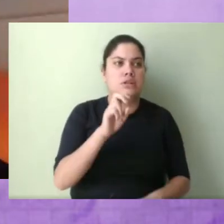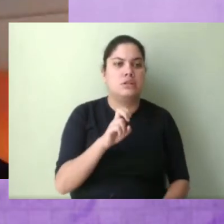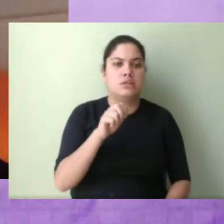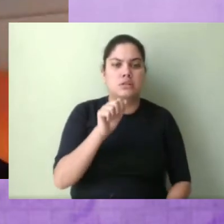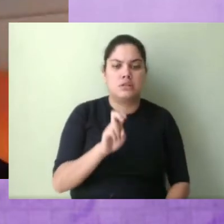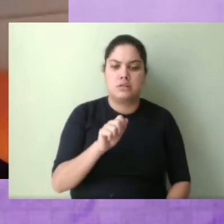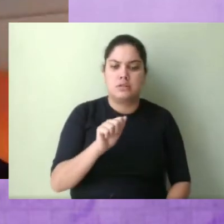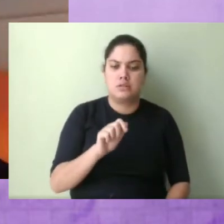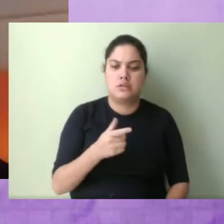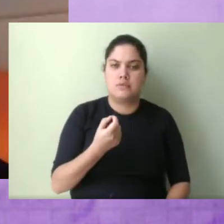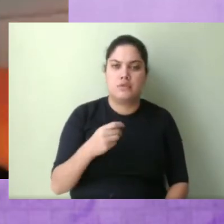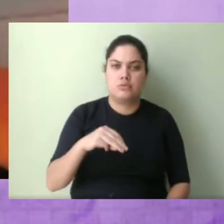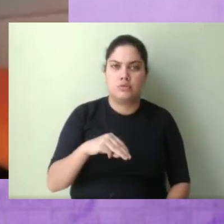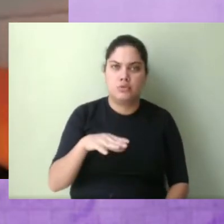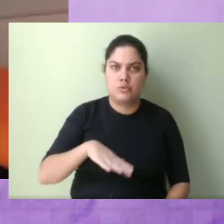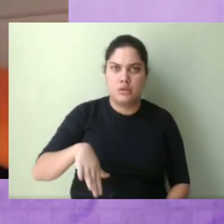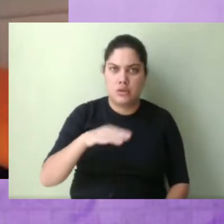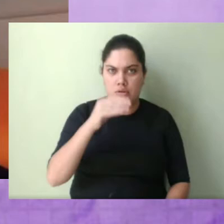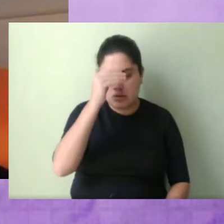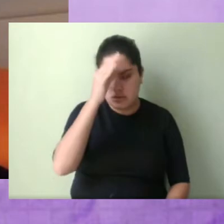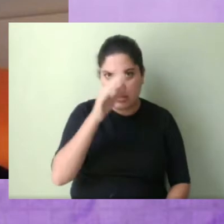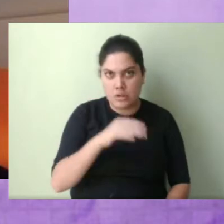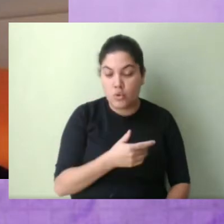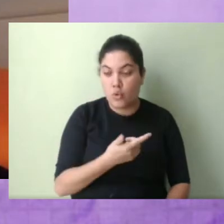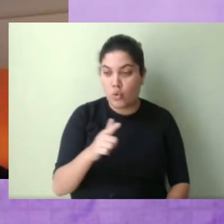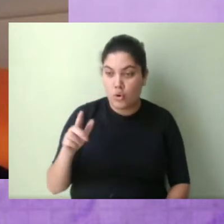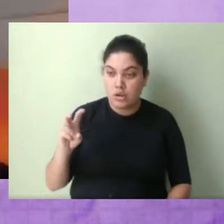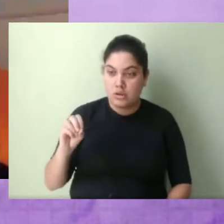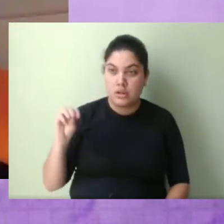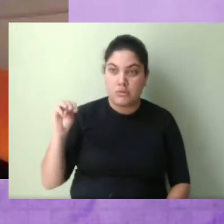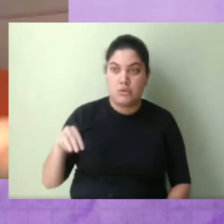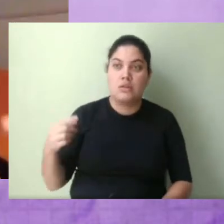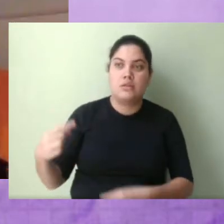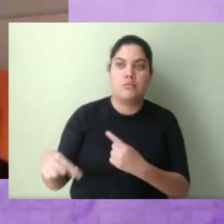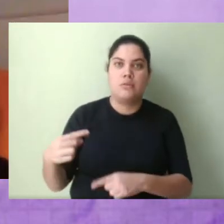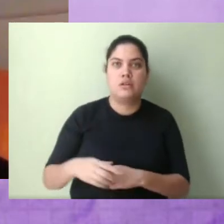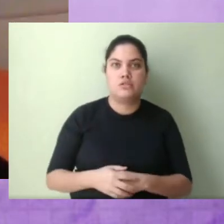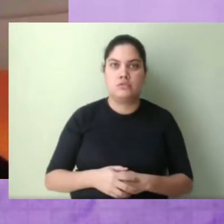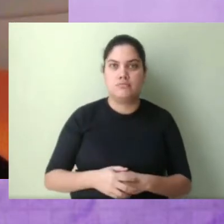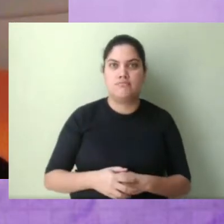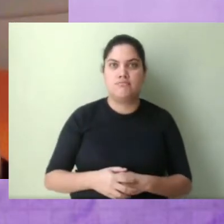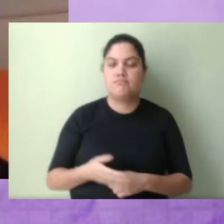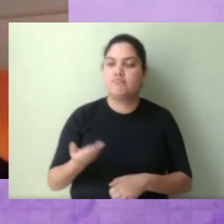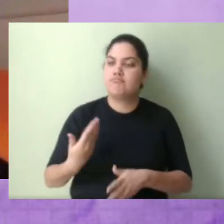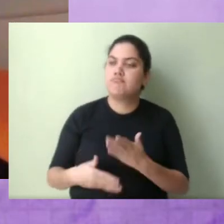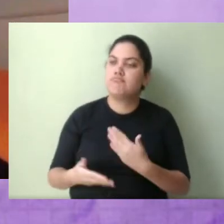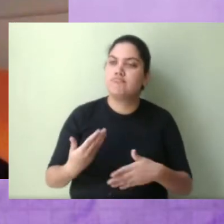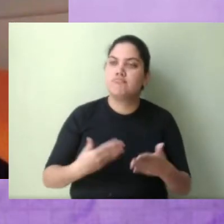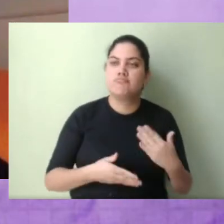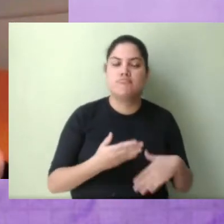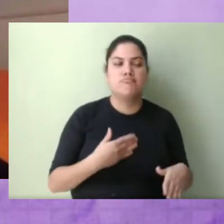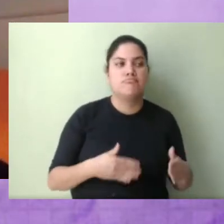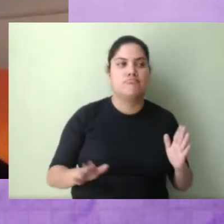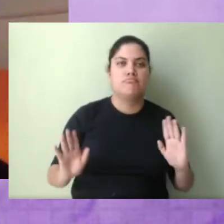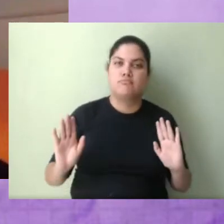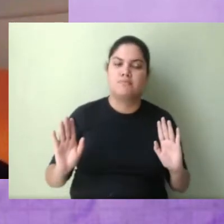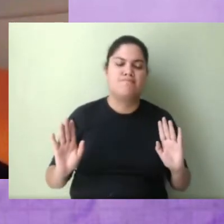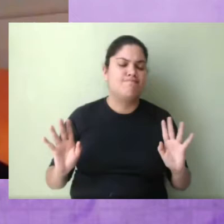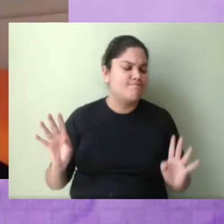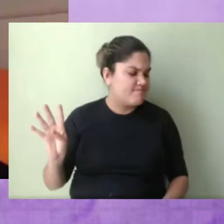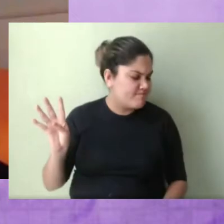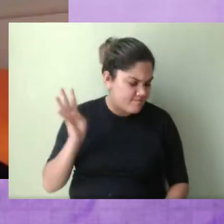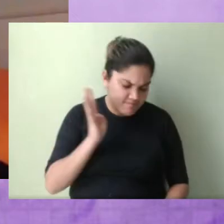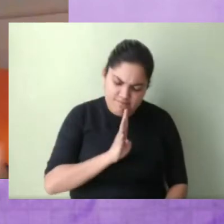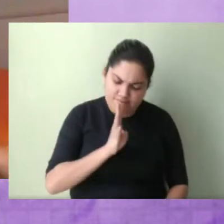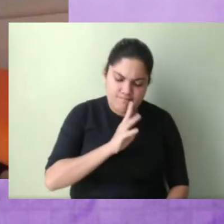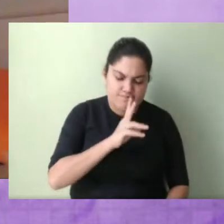no começo a gente recebia perguntas por e-mail para abrir a discussão. E aí cada profissional fazia uma apresentação de 15, 20 minutos do assunto, dentro da sua área de